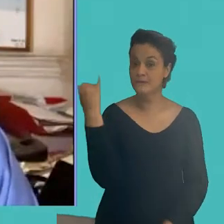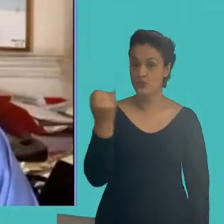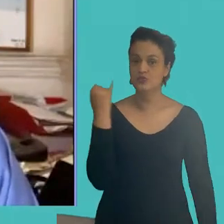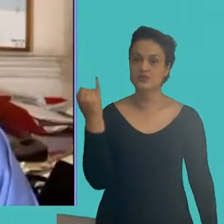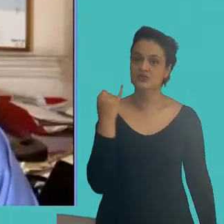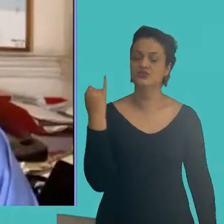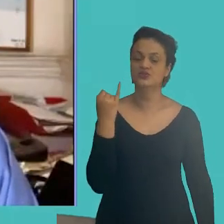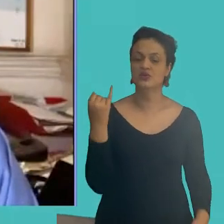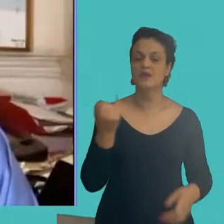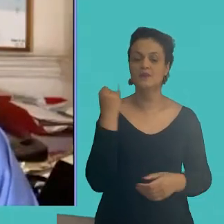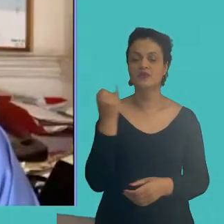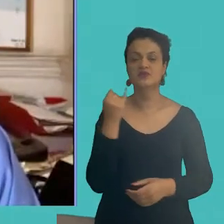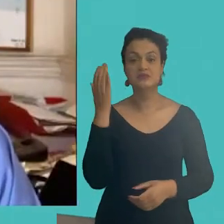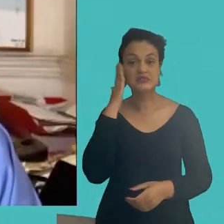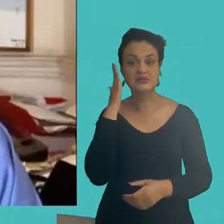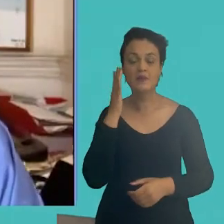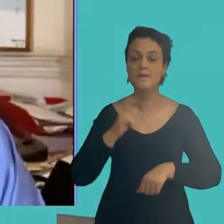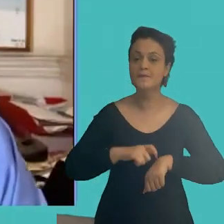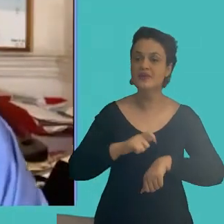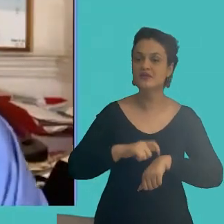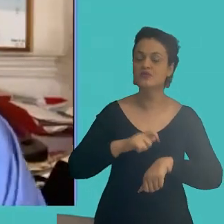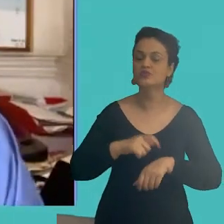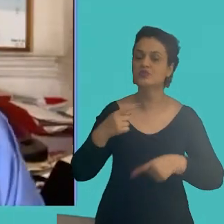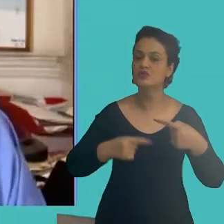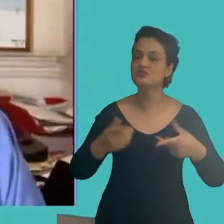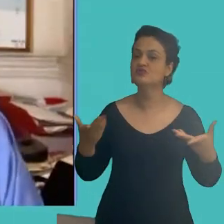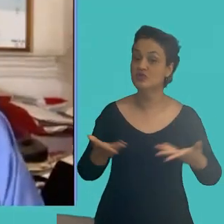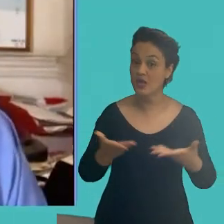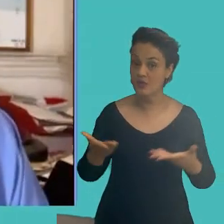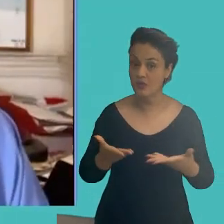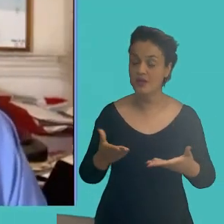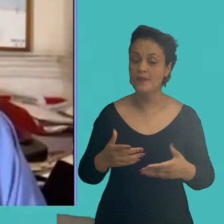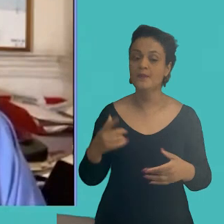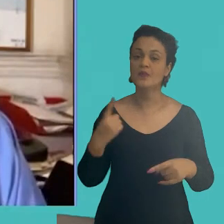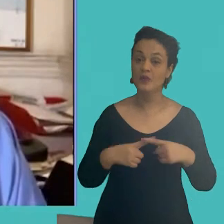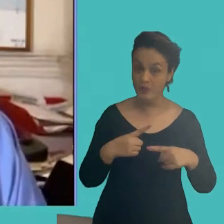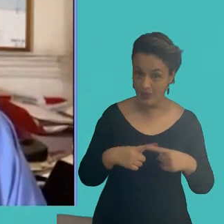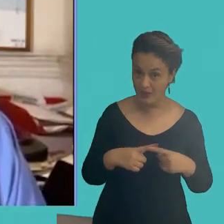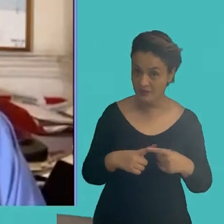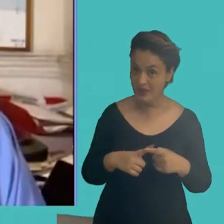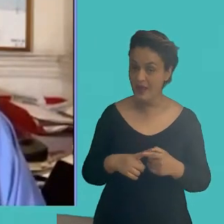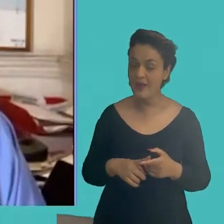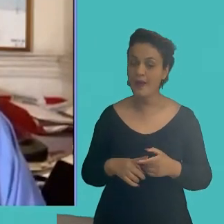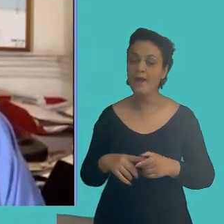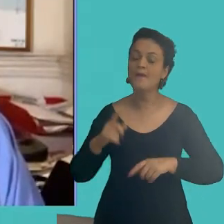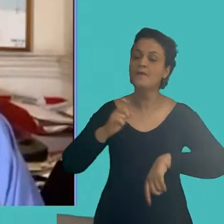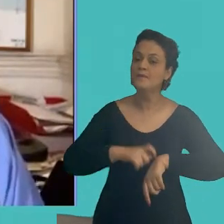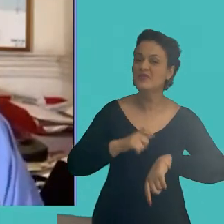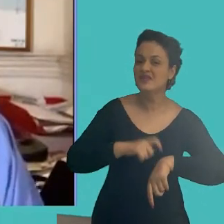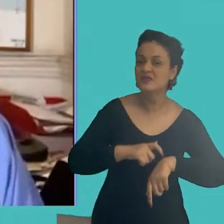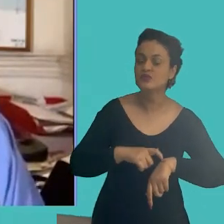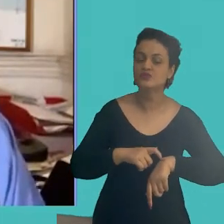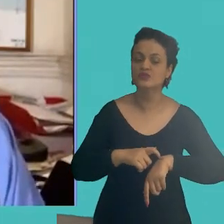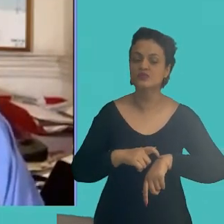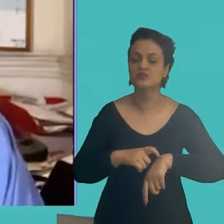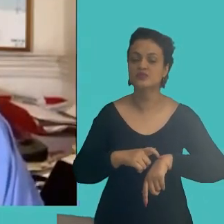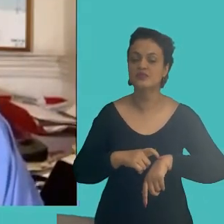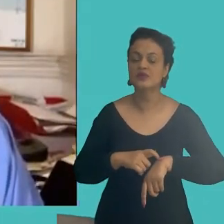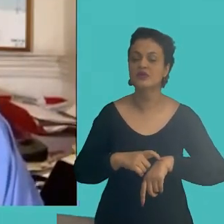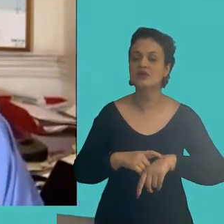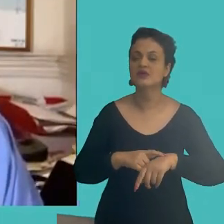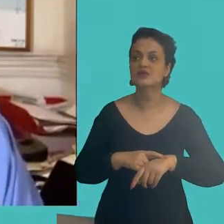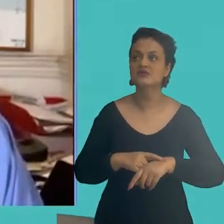entender o momento político atual, porque estamos vivendo uma fase de entrada na escuridão.